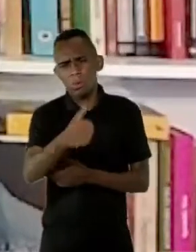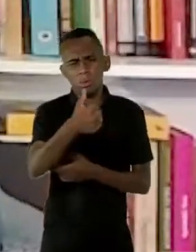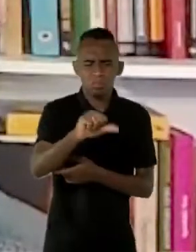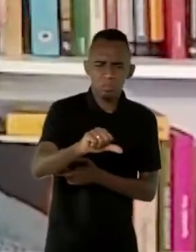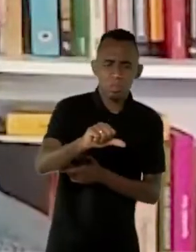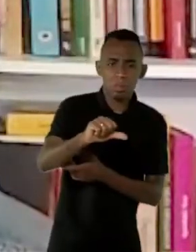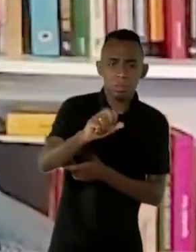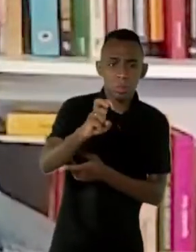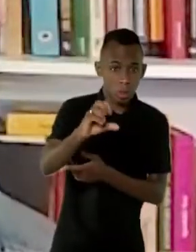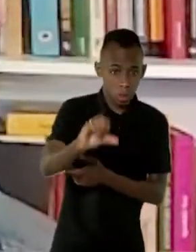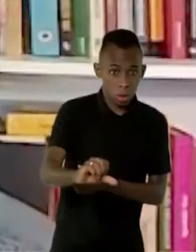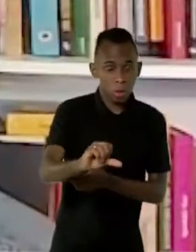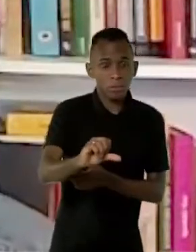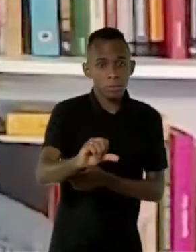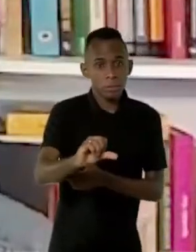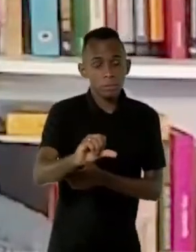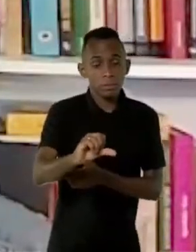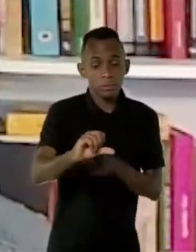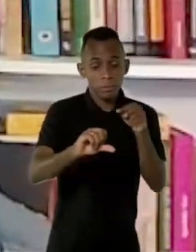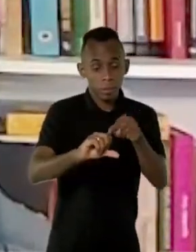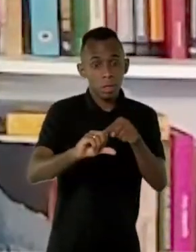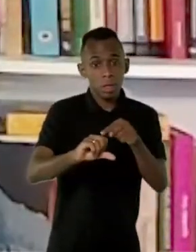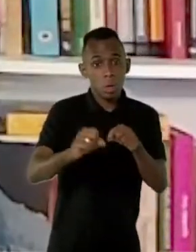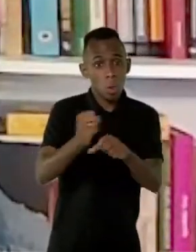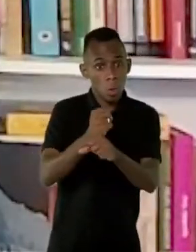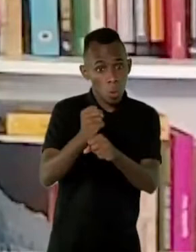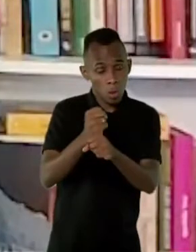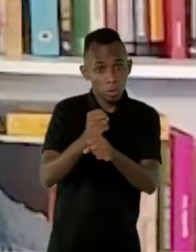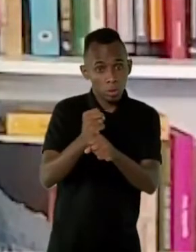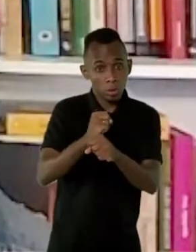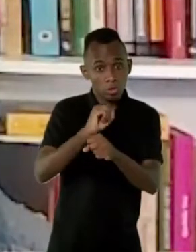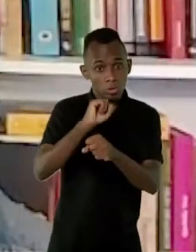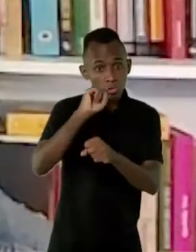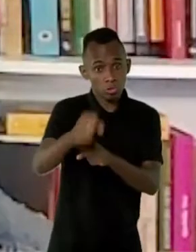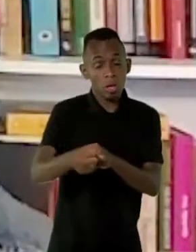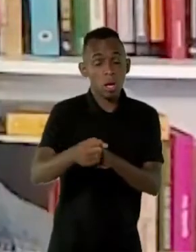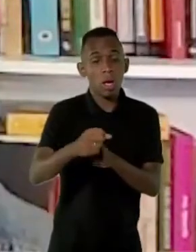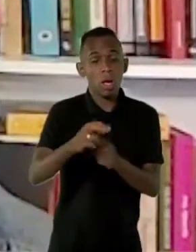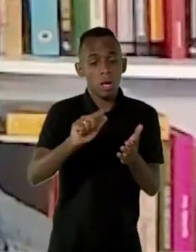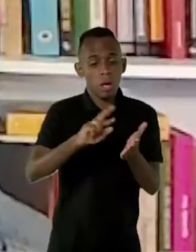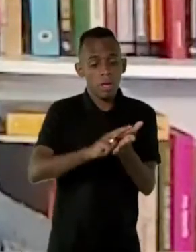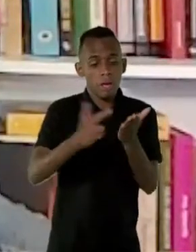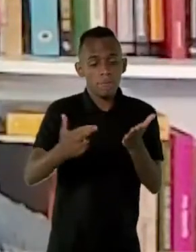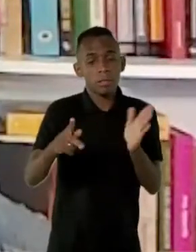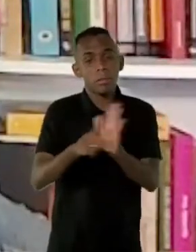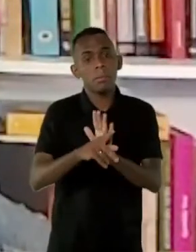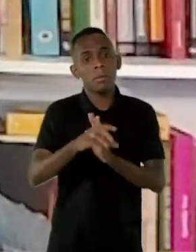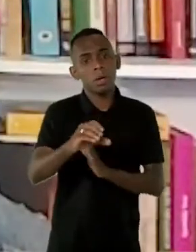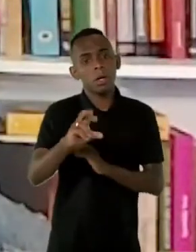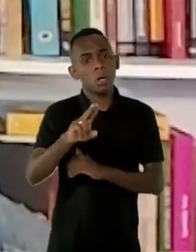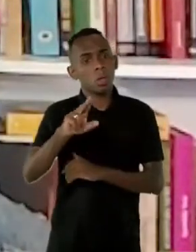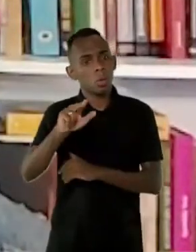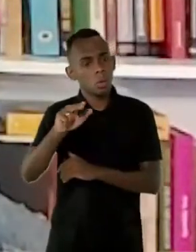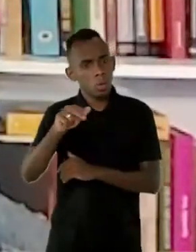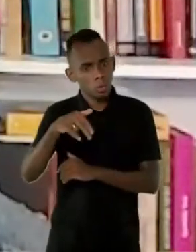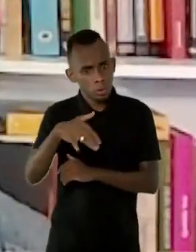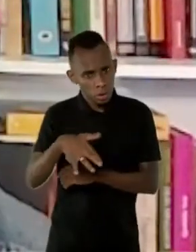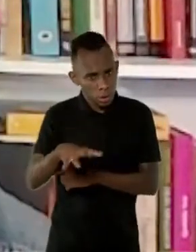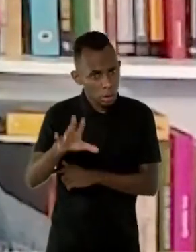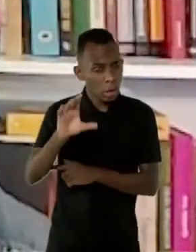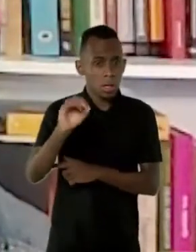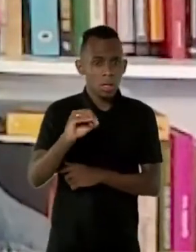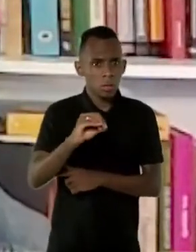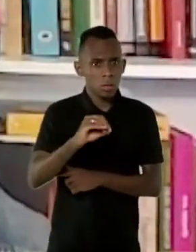E aí, em 59, ele faz uma matéria já na revista O Cruzeiro. E aí explode a situação da